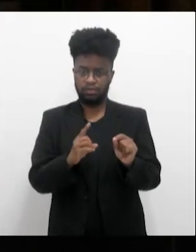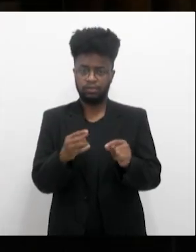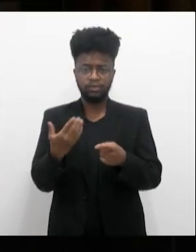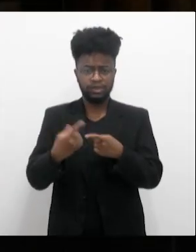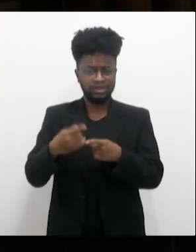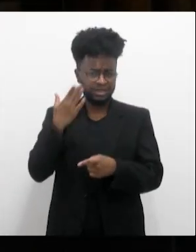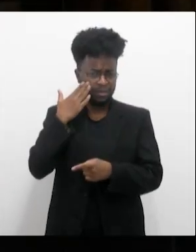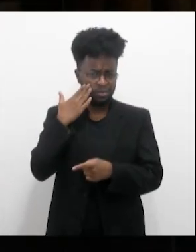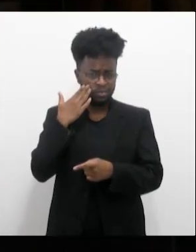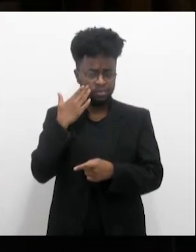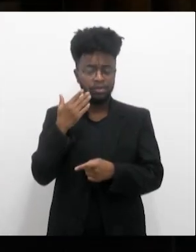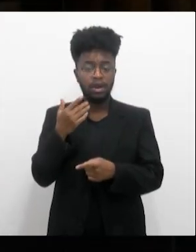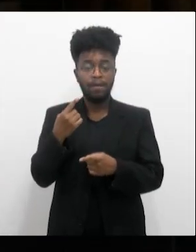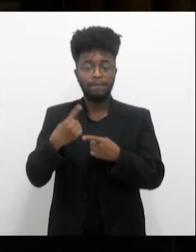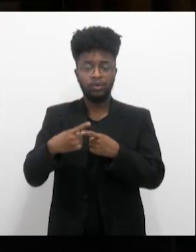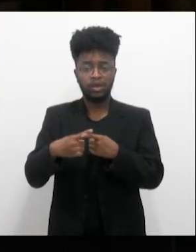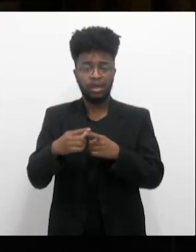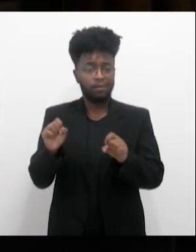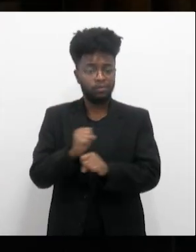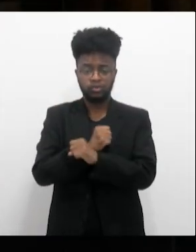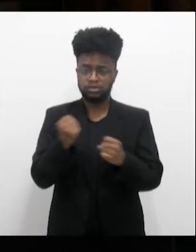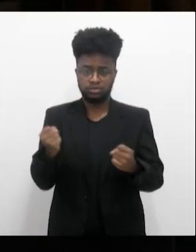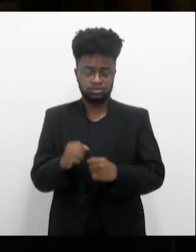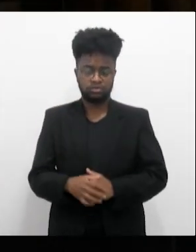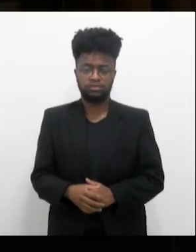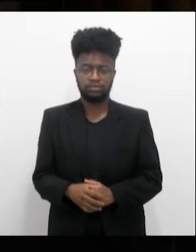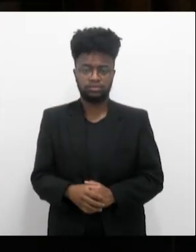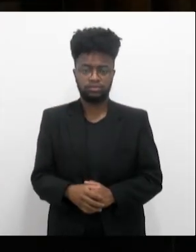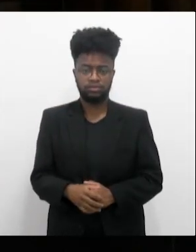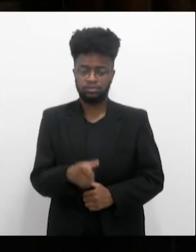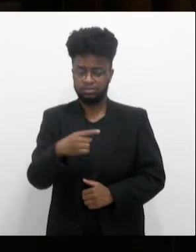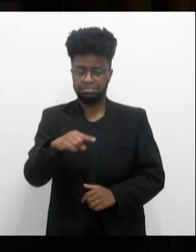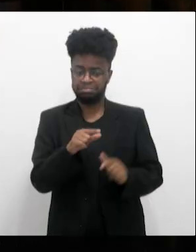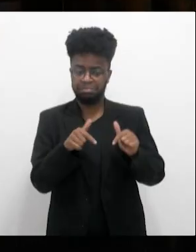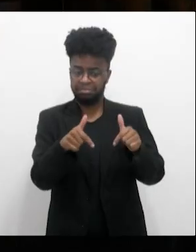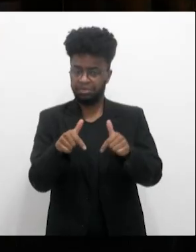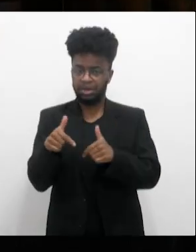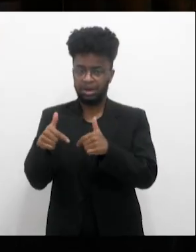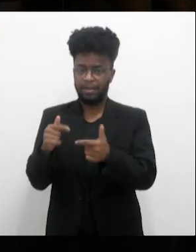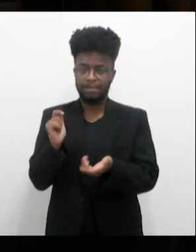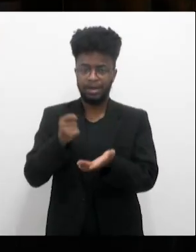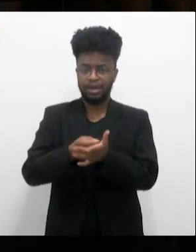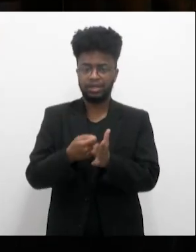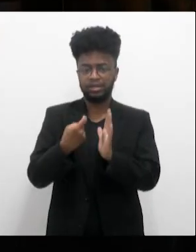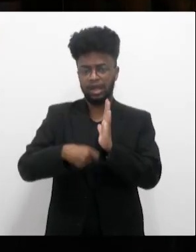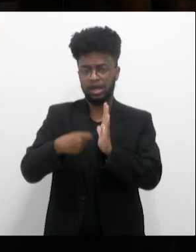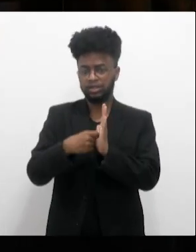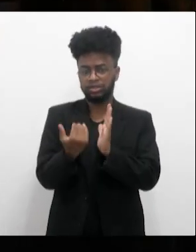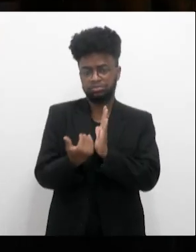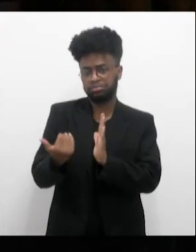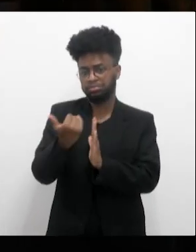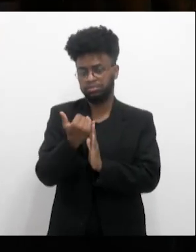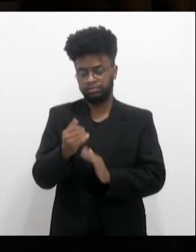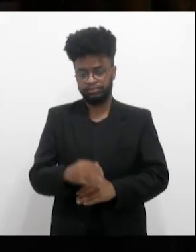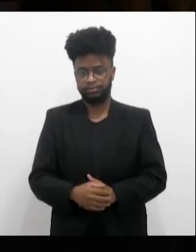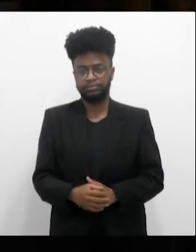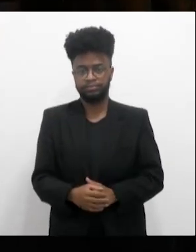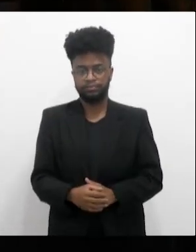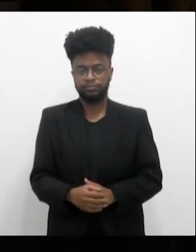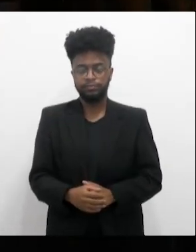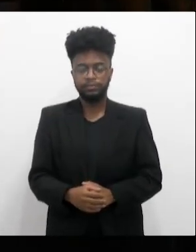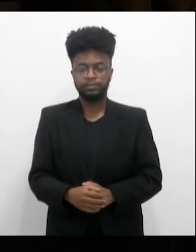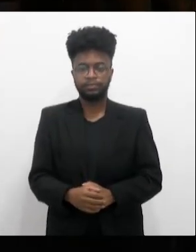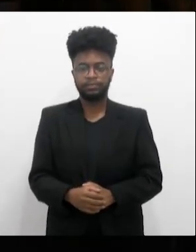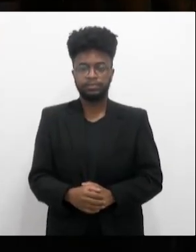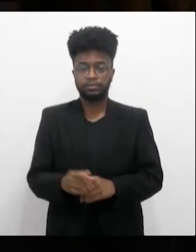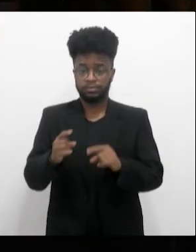isso é uma pirâmide. É impossível alguém operar o mercado com essas taxas de retorno. Mas